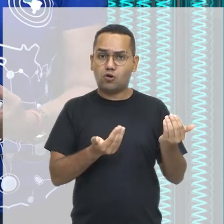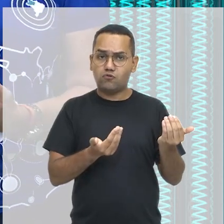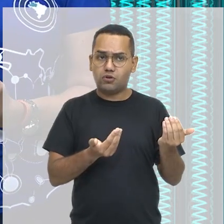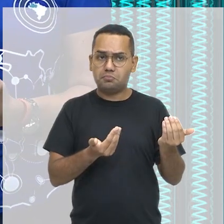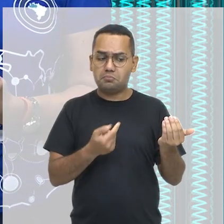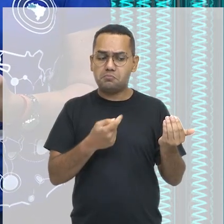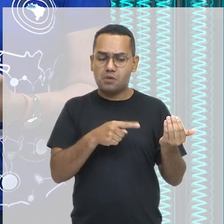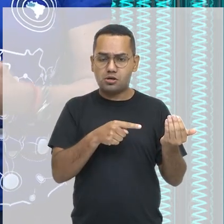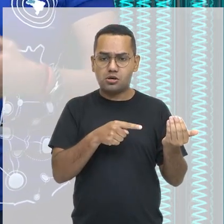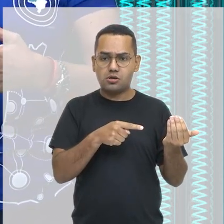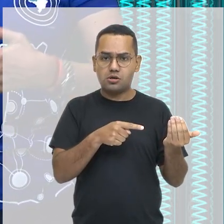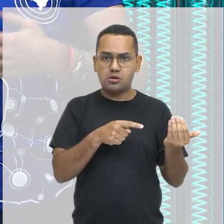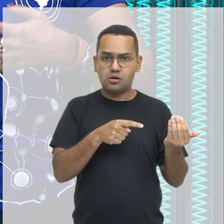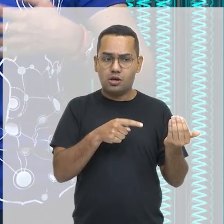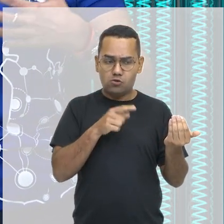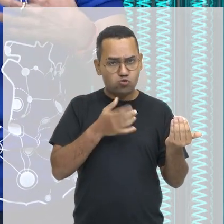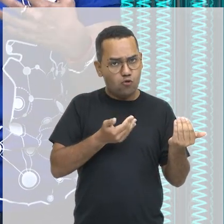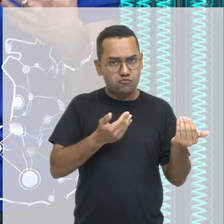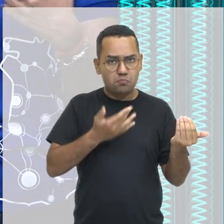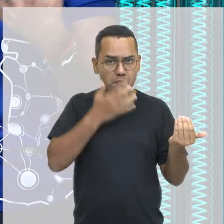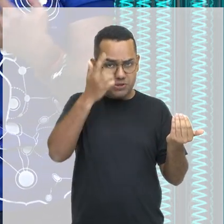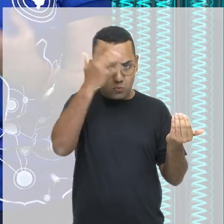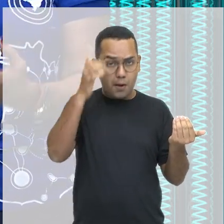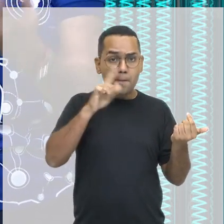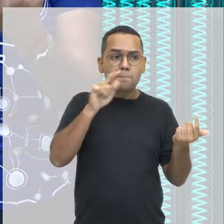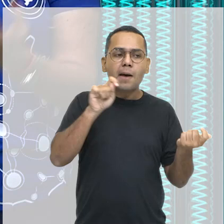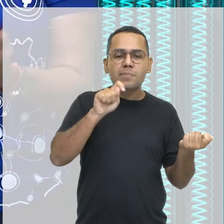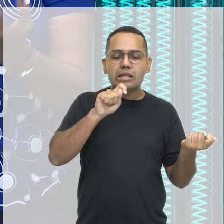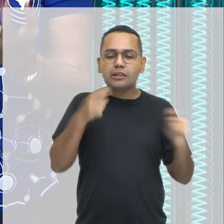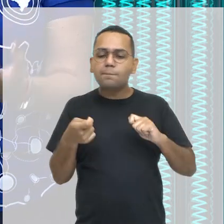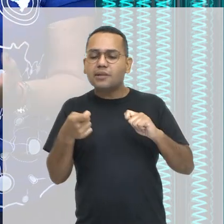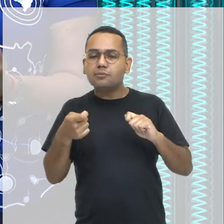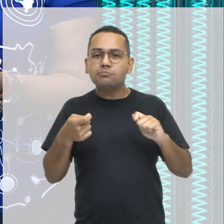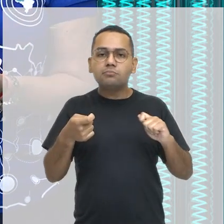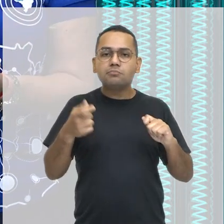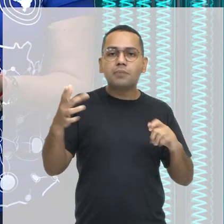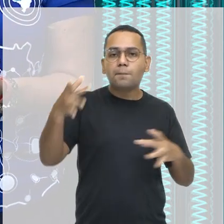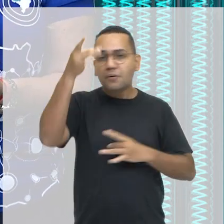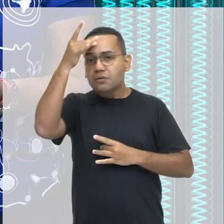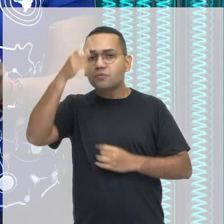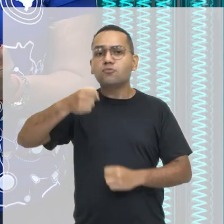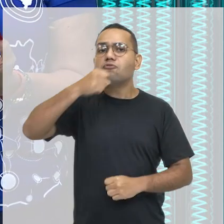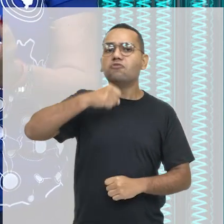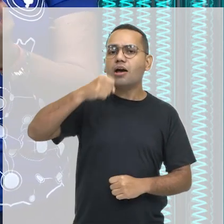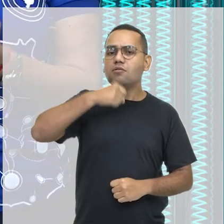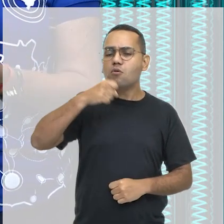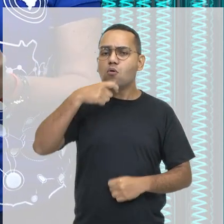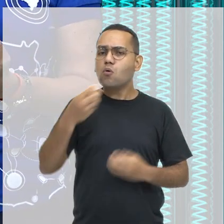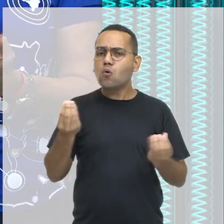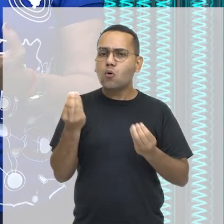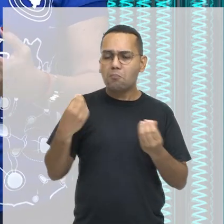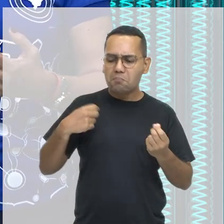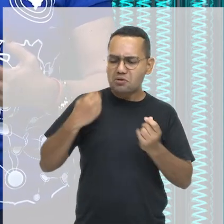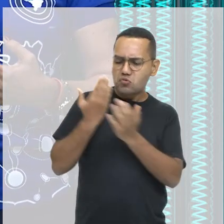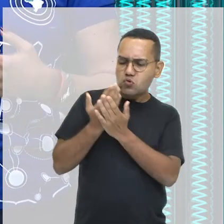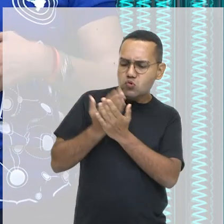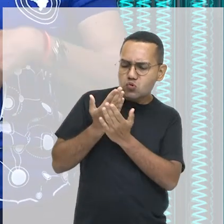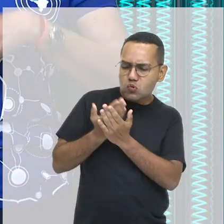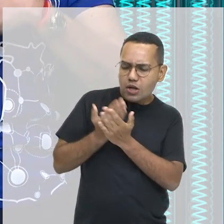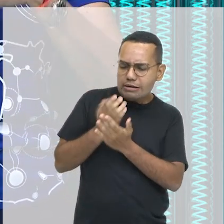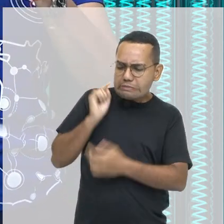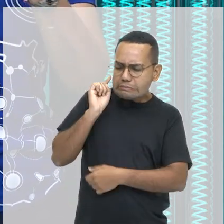um personagem mais velho. Então, ele vai fazer um estudo daqueles movimentos, certo? Corporais, até